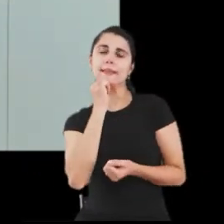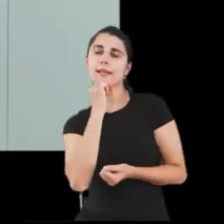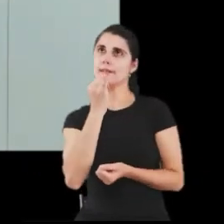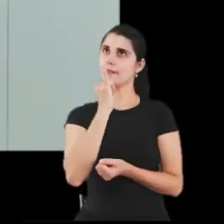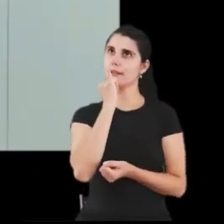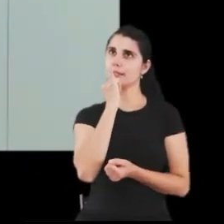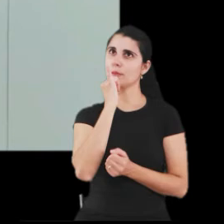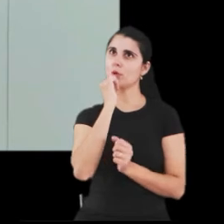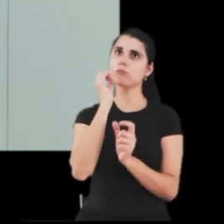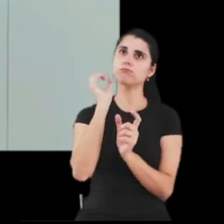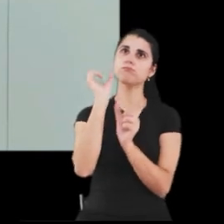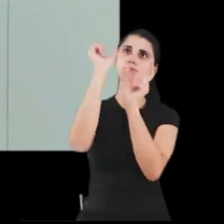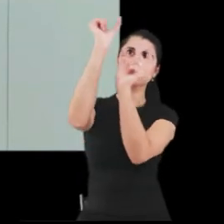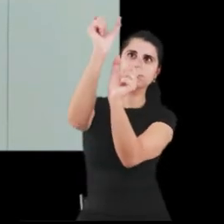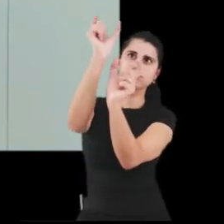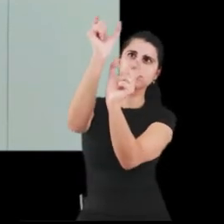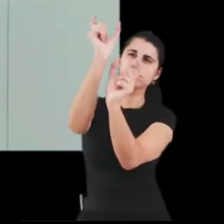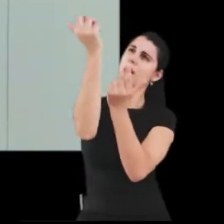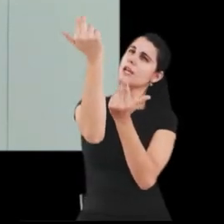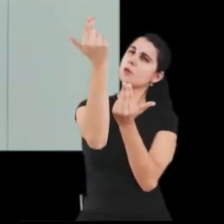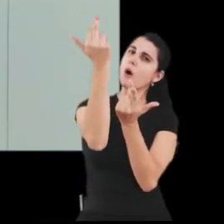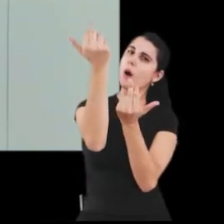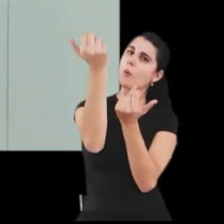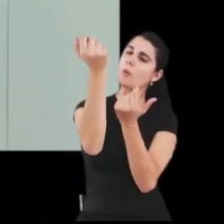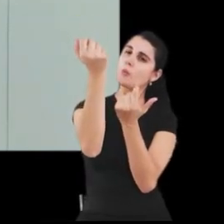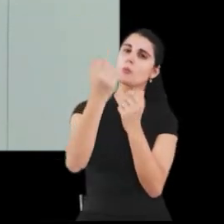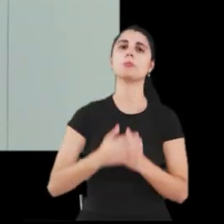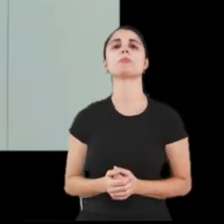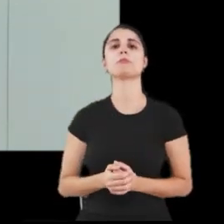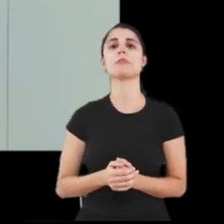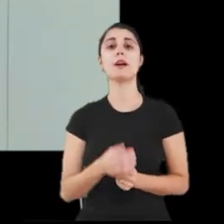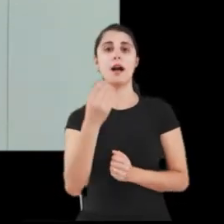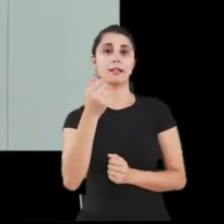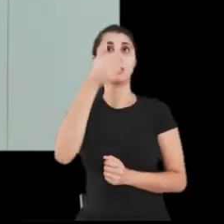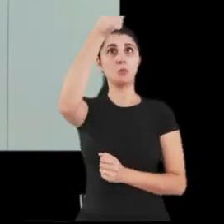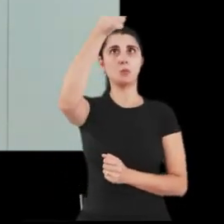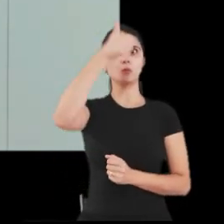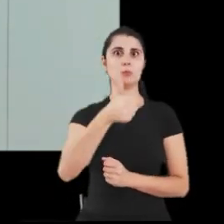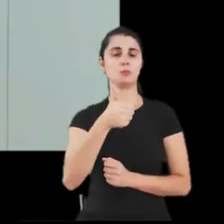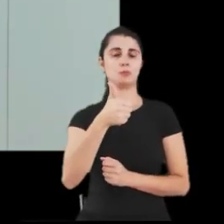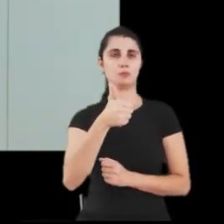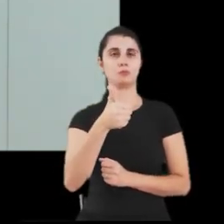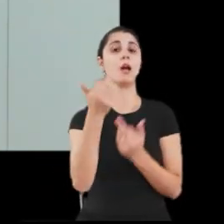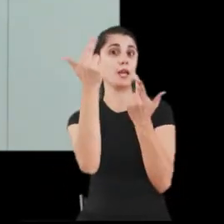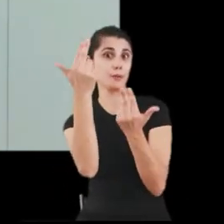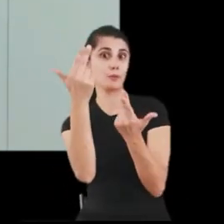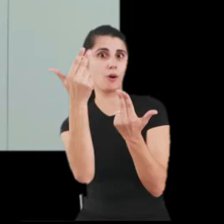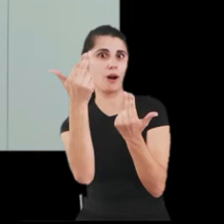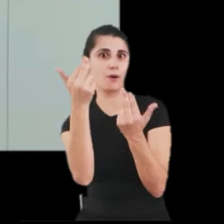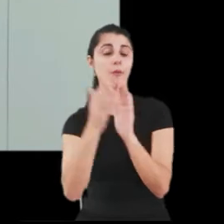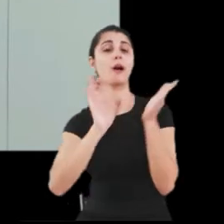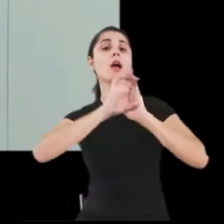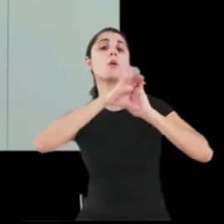comum. Nesse caso, nós temos apenas o 1 como divisor comum. Aí vai